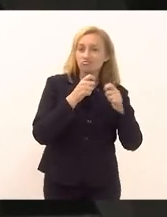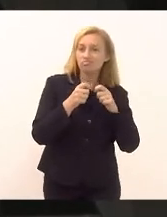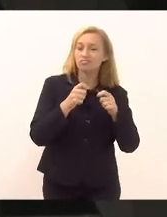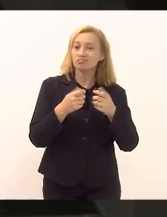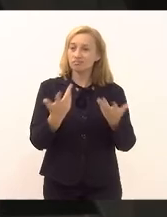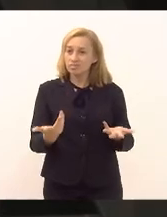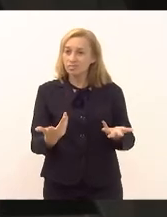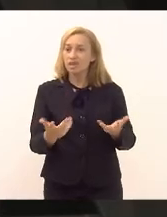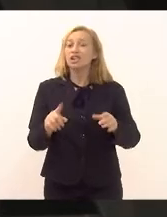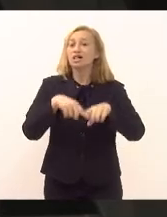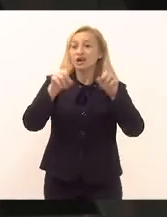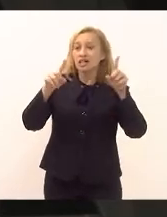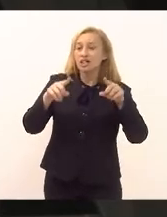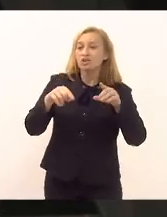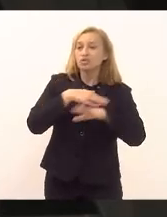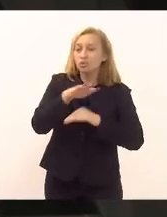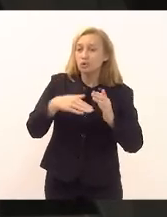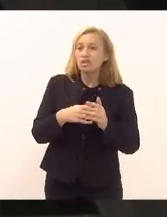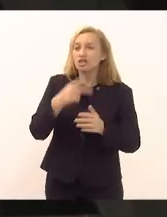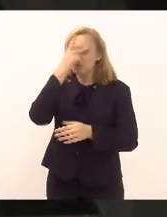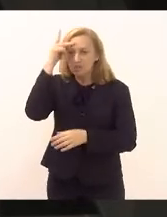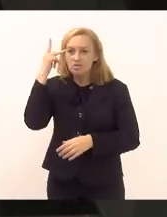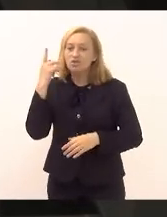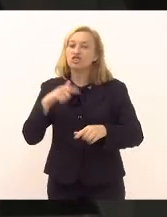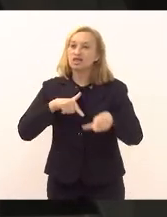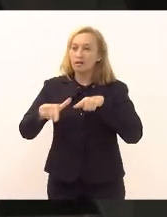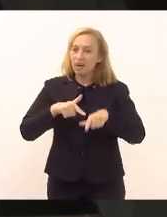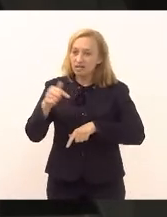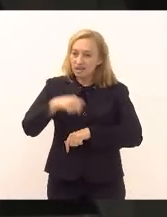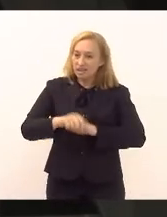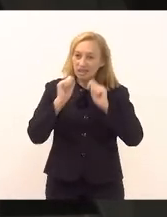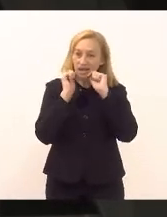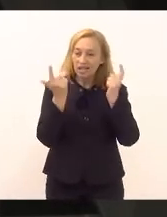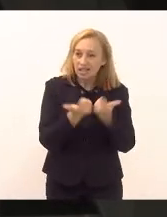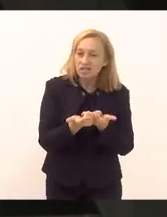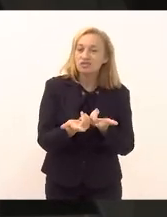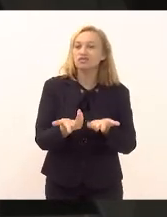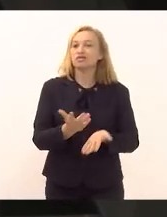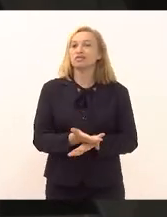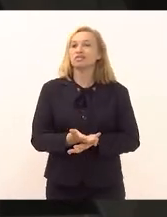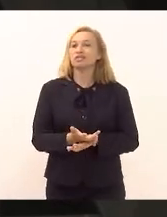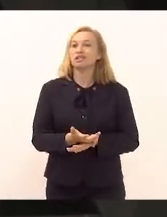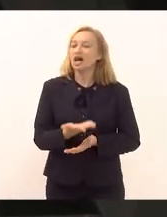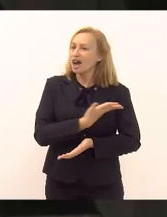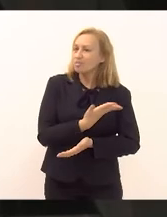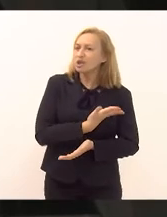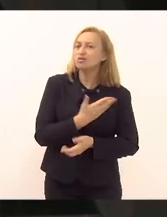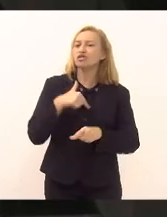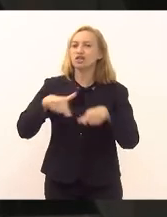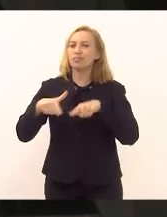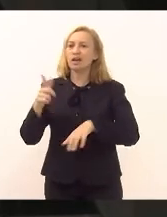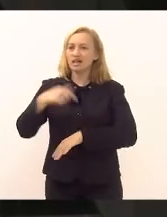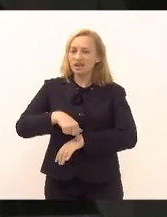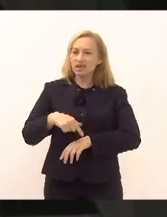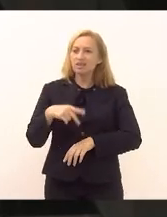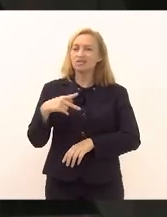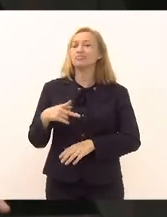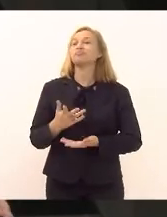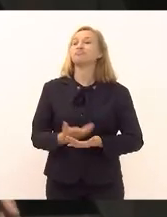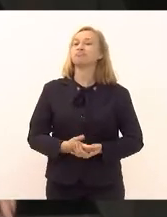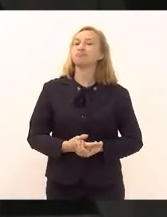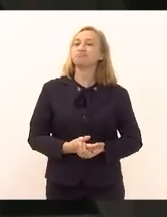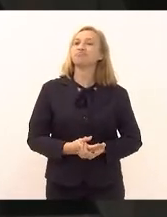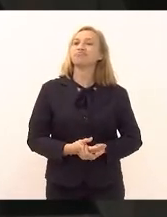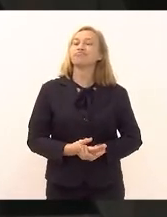sessões, trabalhadores e trabalhadoras que estão ainda aqui no plenário conosco, em outras dependências da Alerj, nossos colegas de trabalho aqui do Parlamento Fluminense.